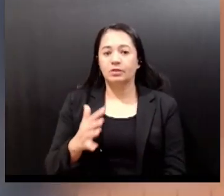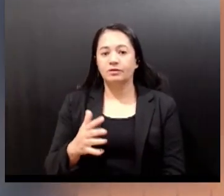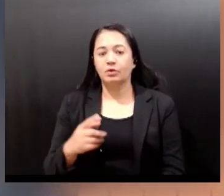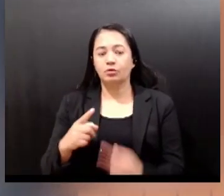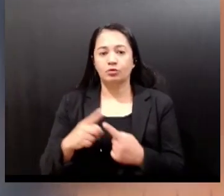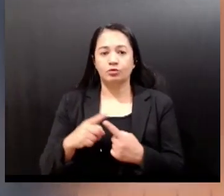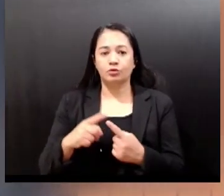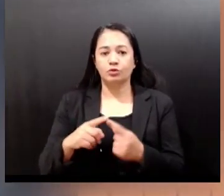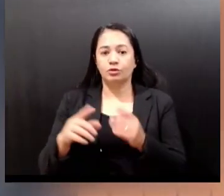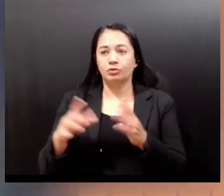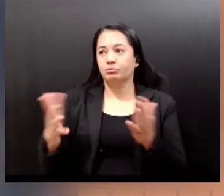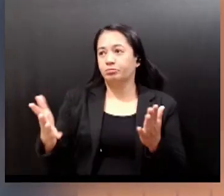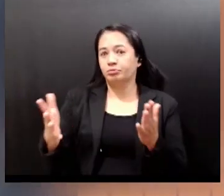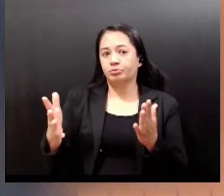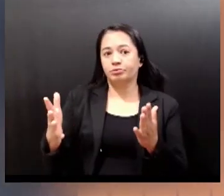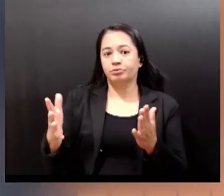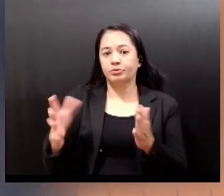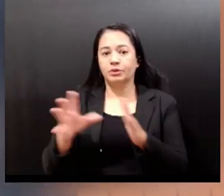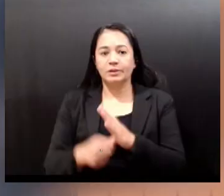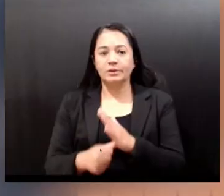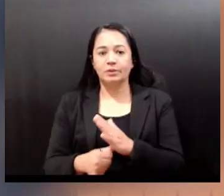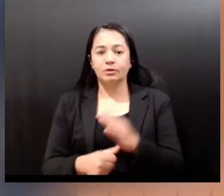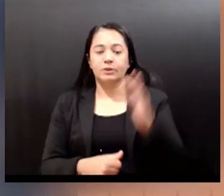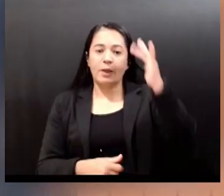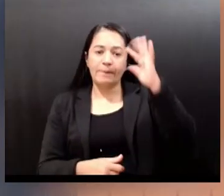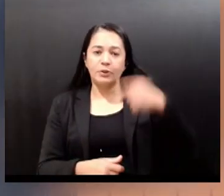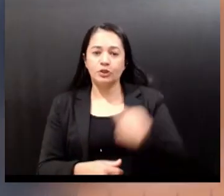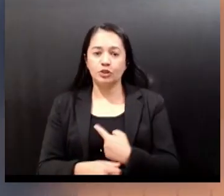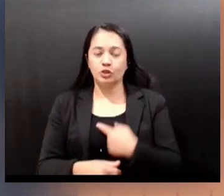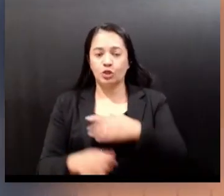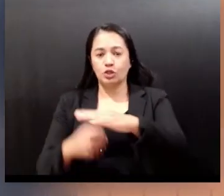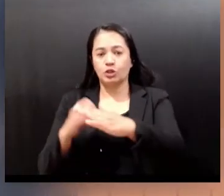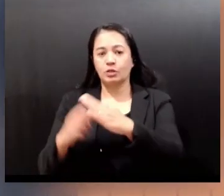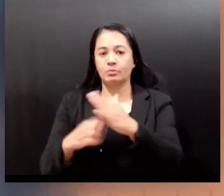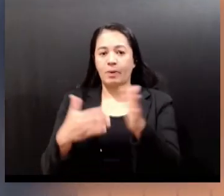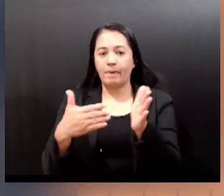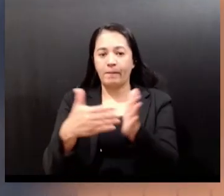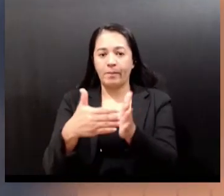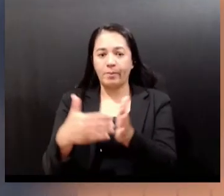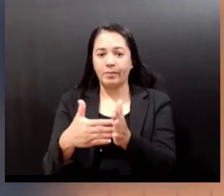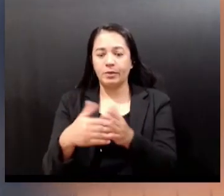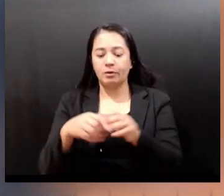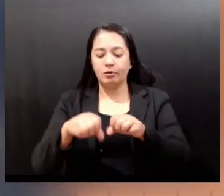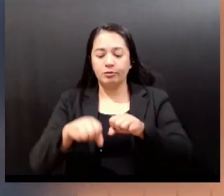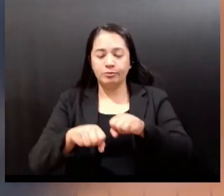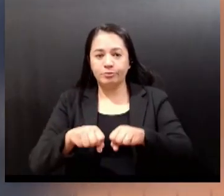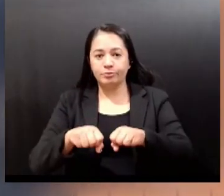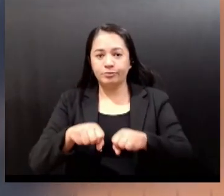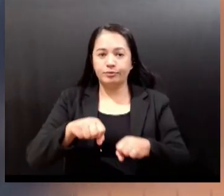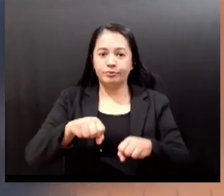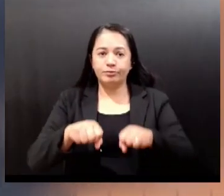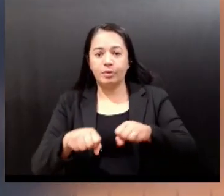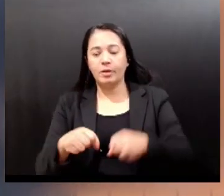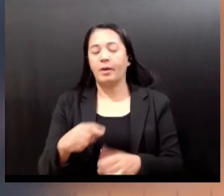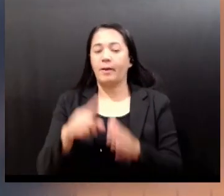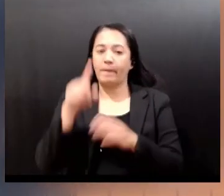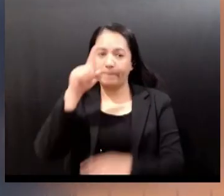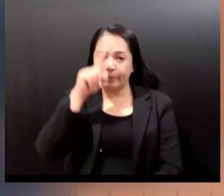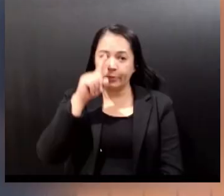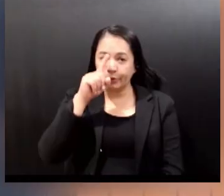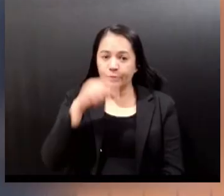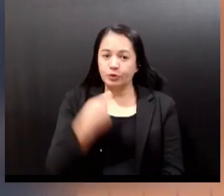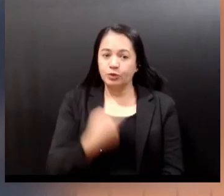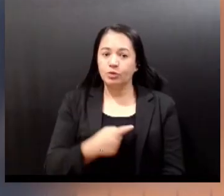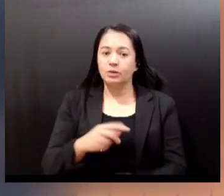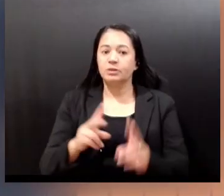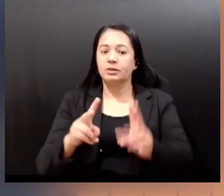coisa. Imagine nós como a empresa bloqueando o patinete, pode ser até perigoso isso. Então, nós sempre tomamos muito cuidado